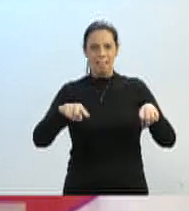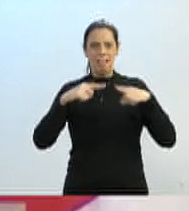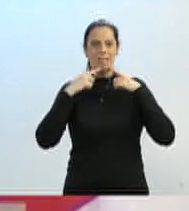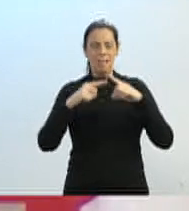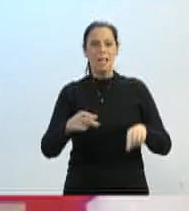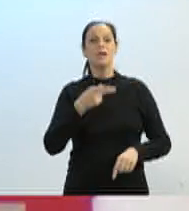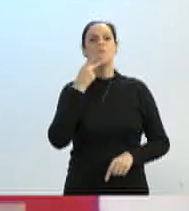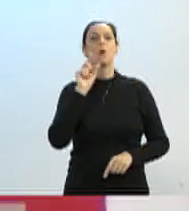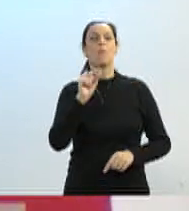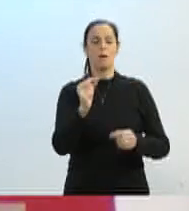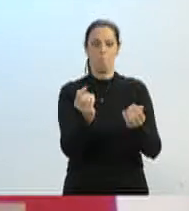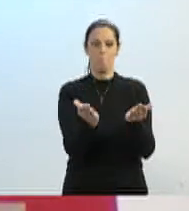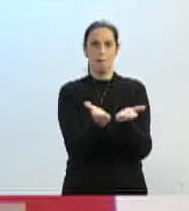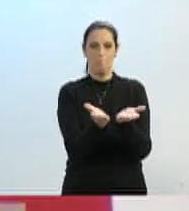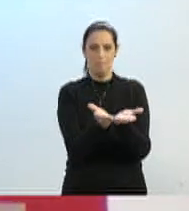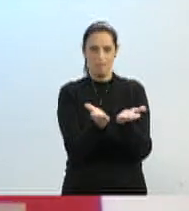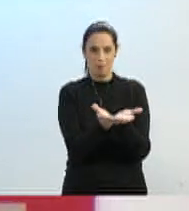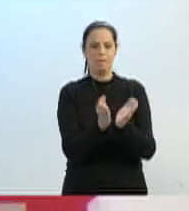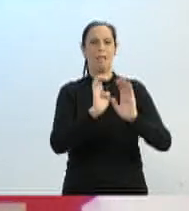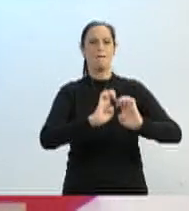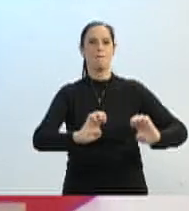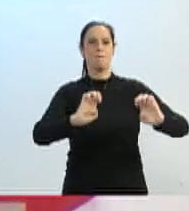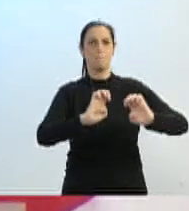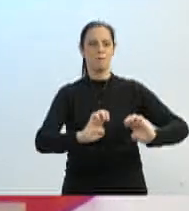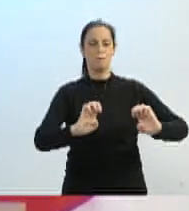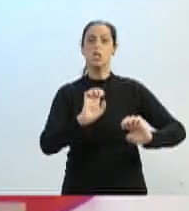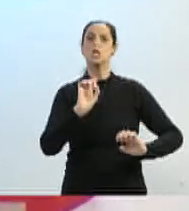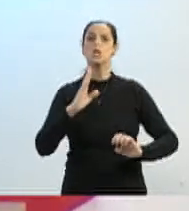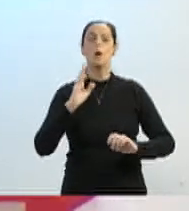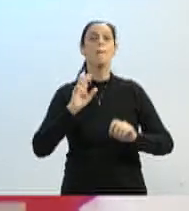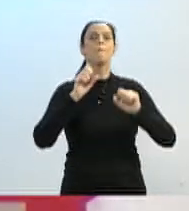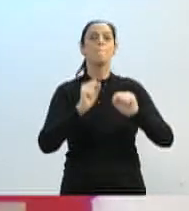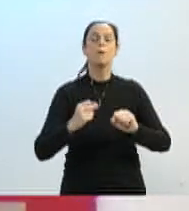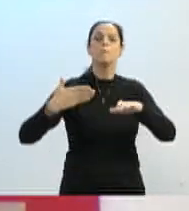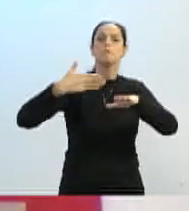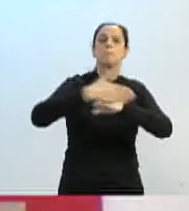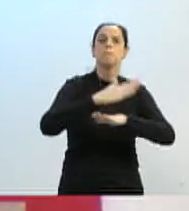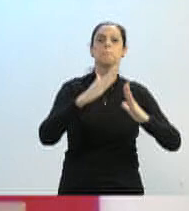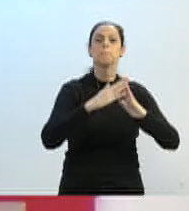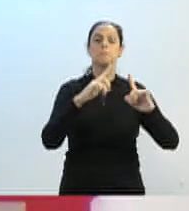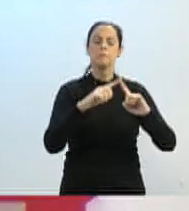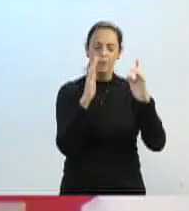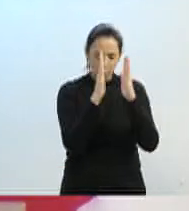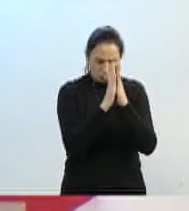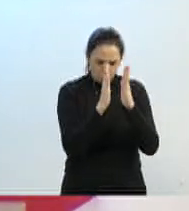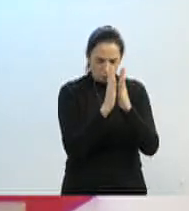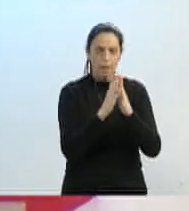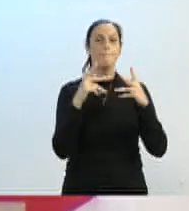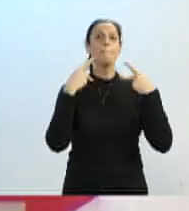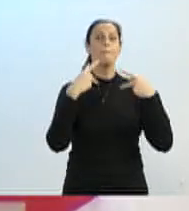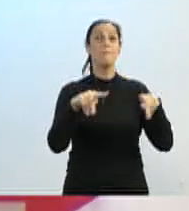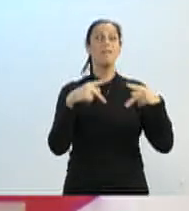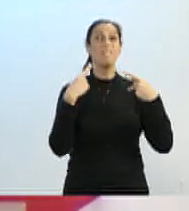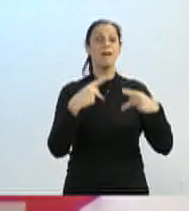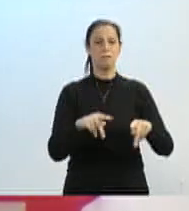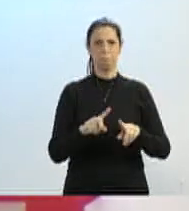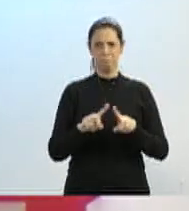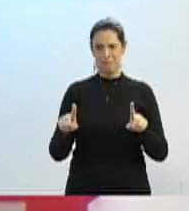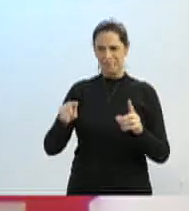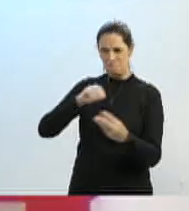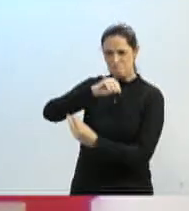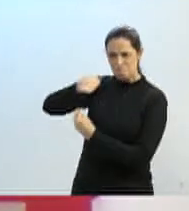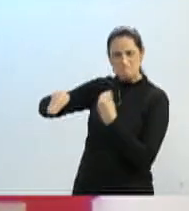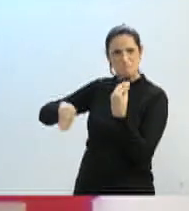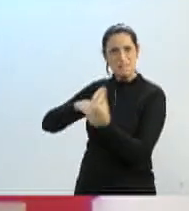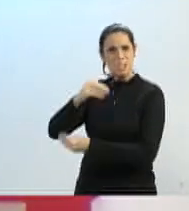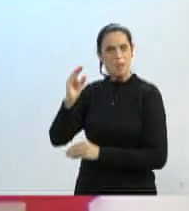os evangélicos devem se resignar a ir à igreja, orar, pregar, mas não se